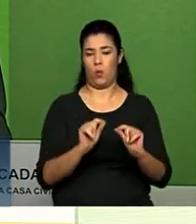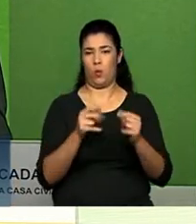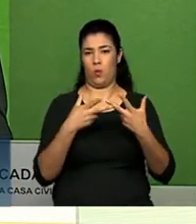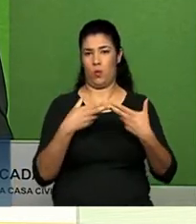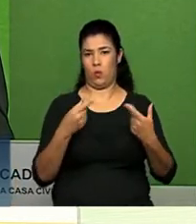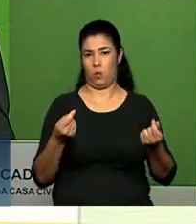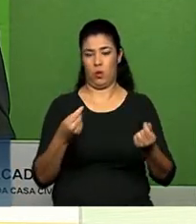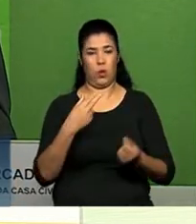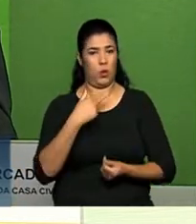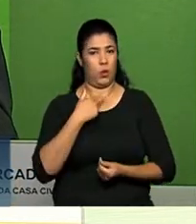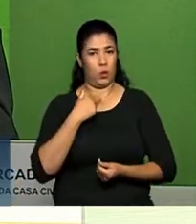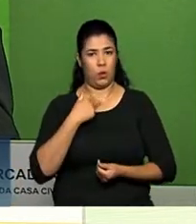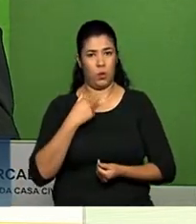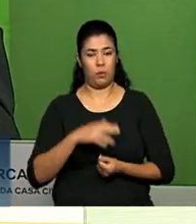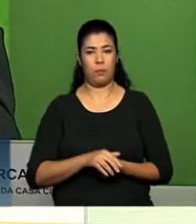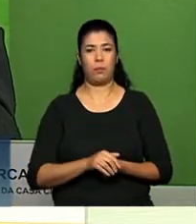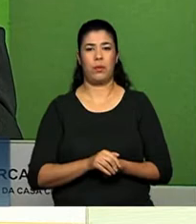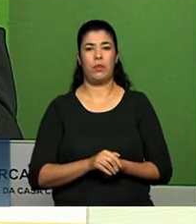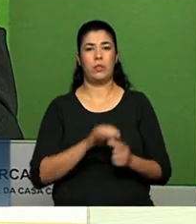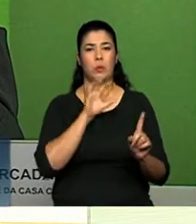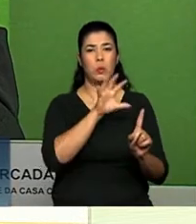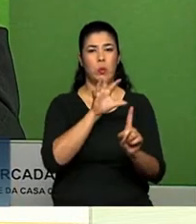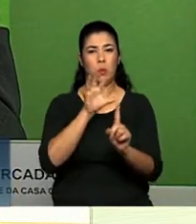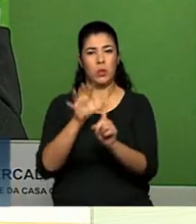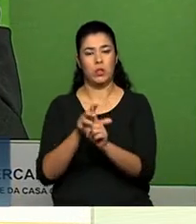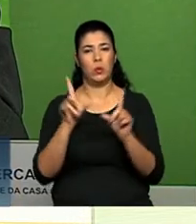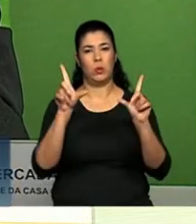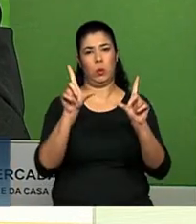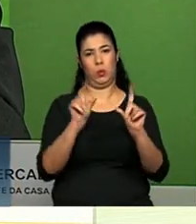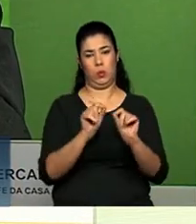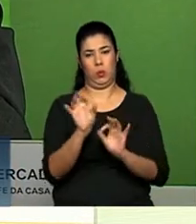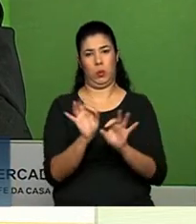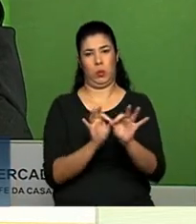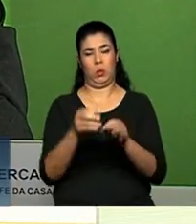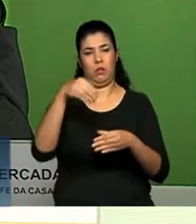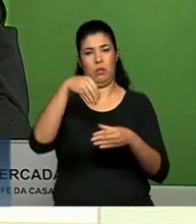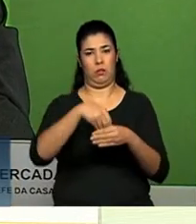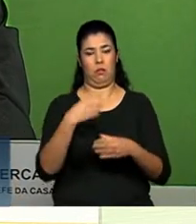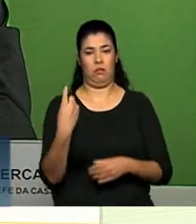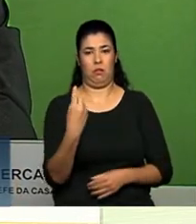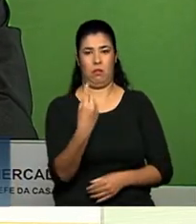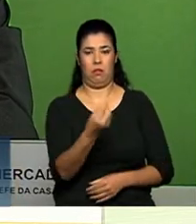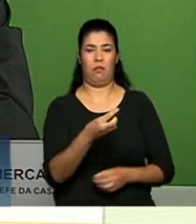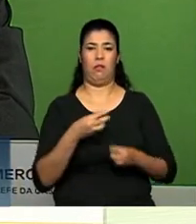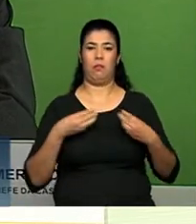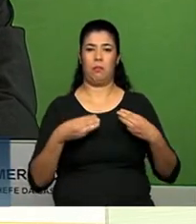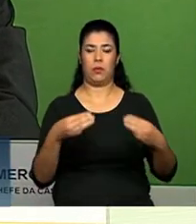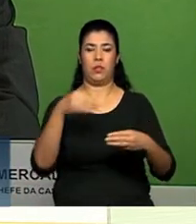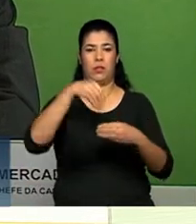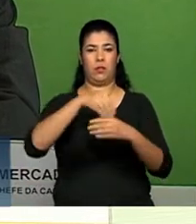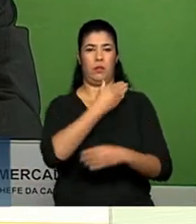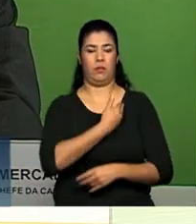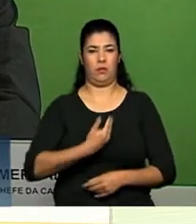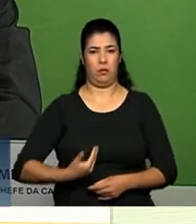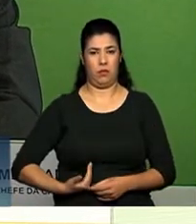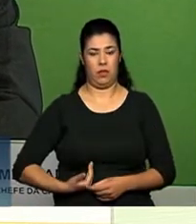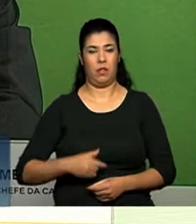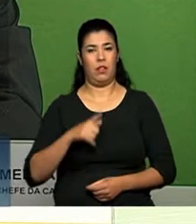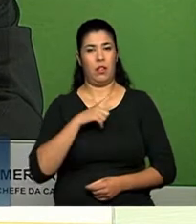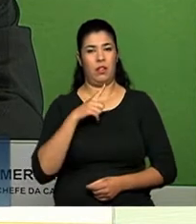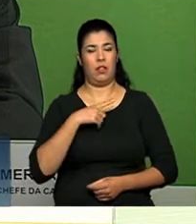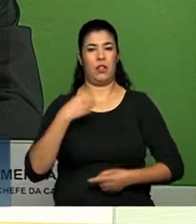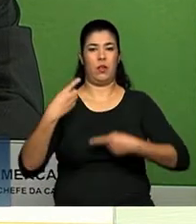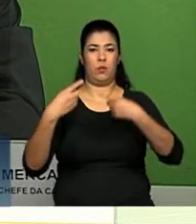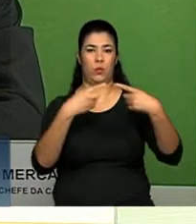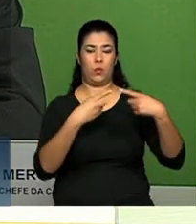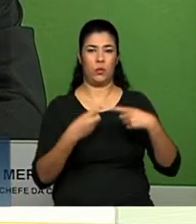o essencial, o fundamental de cada um dos ministérios do governo. E é dessa discussão qualitativa que